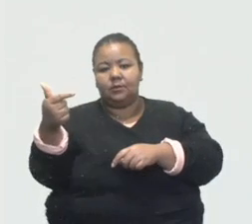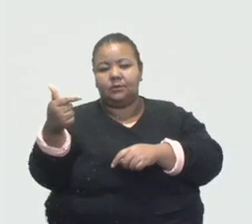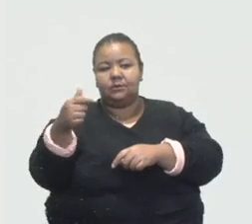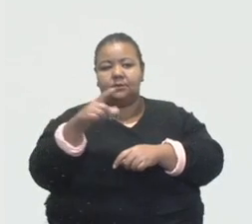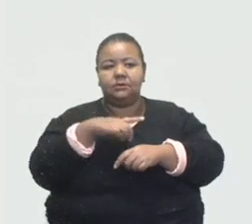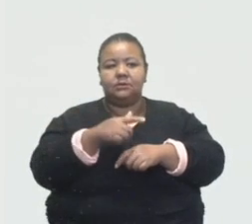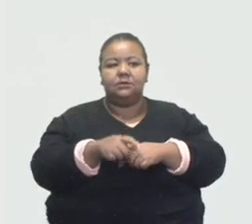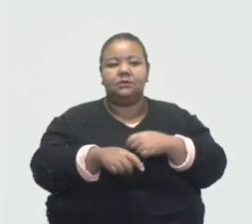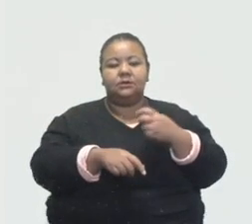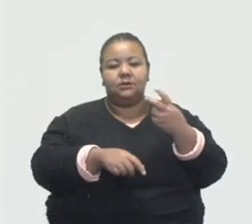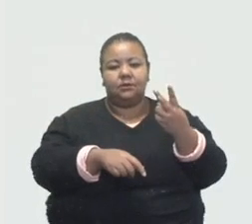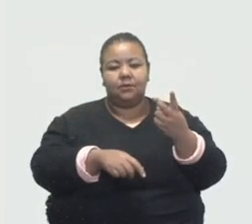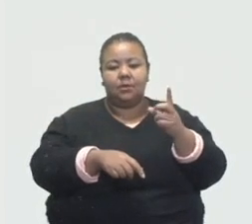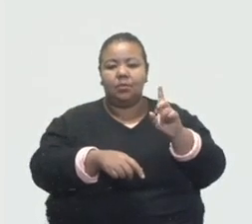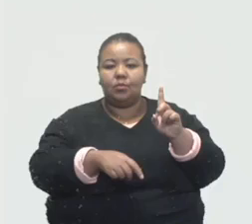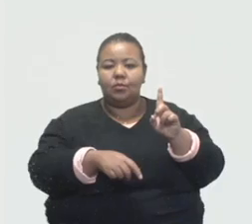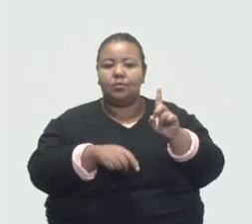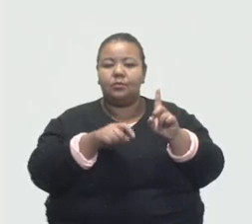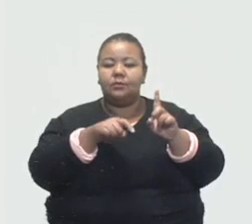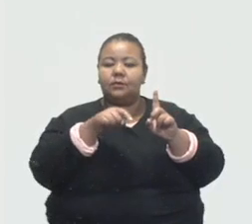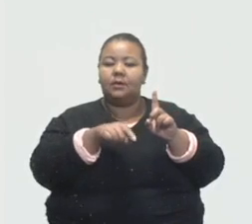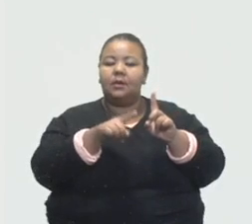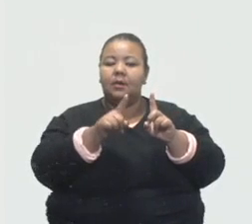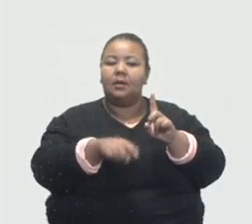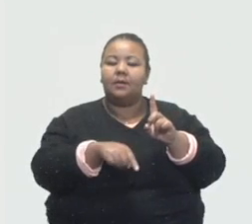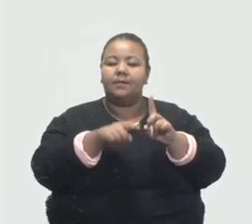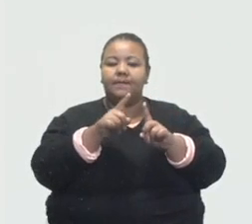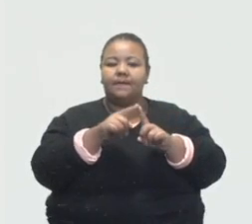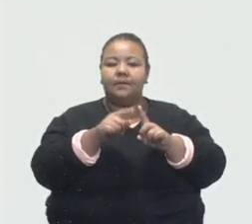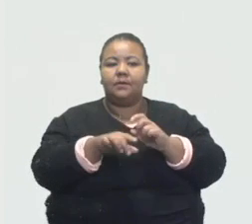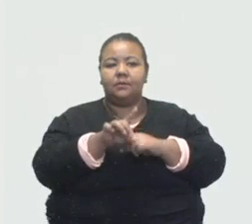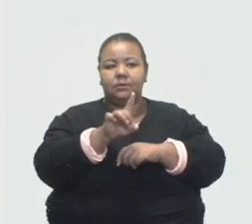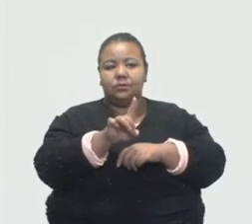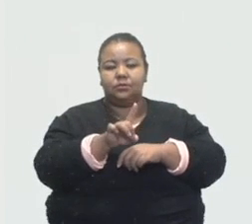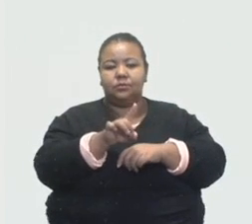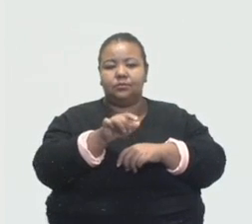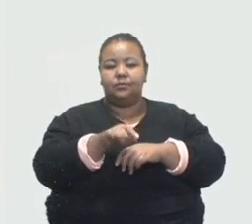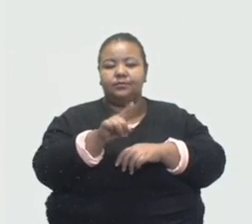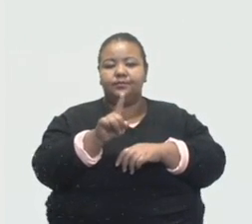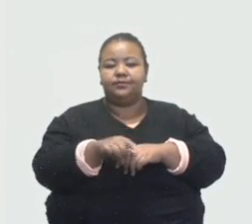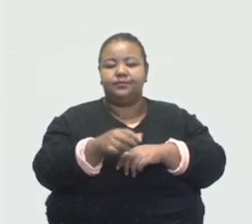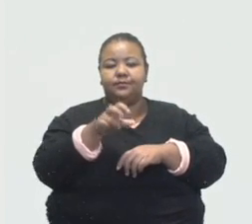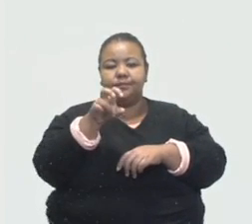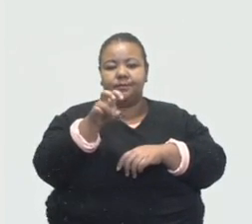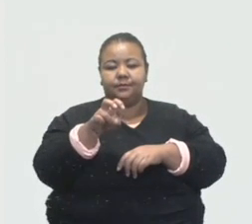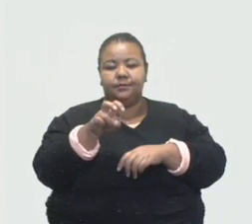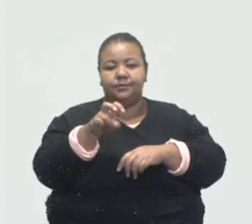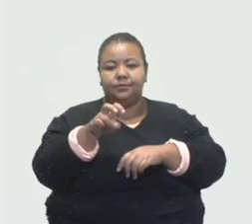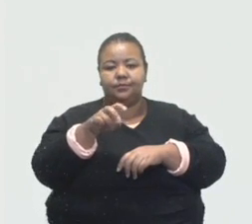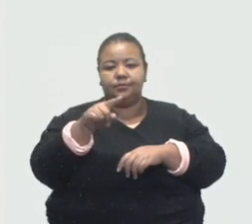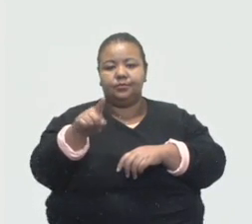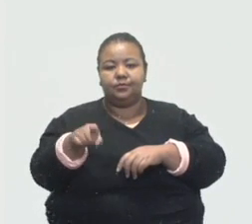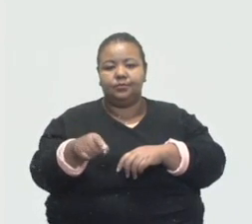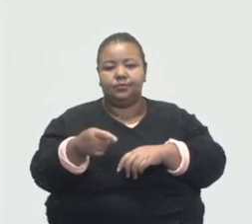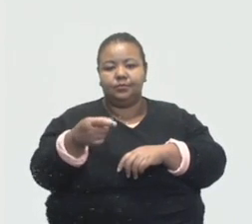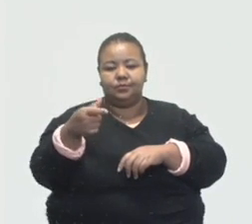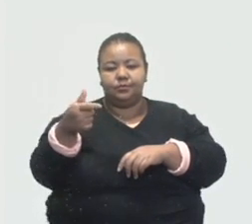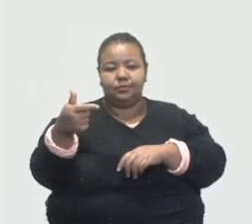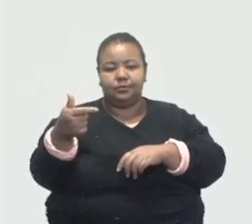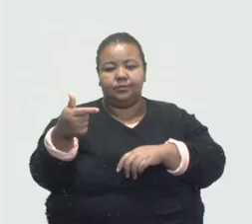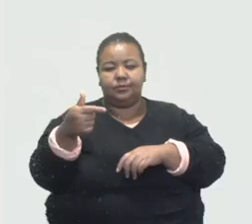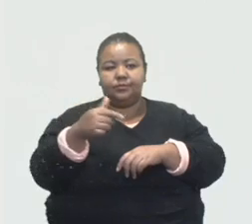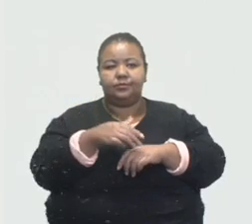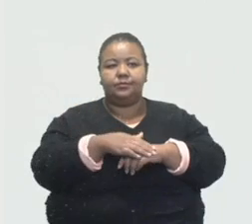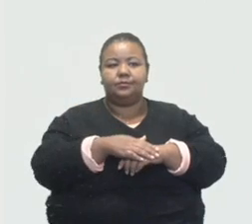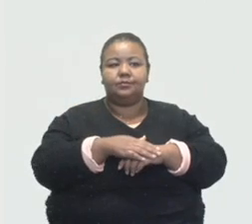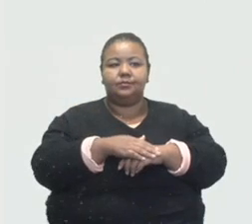V1, ele é dado, o nosso autovetor 1, ele é dado por 5 e 2.